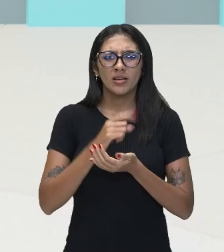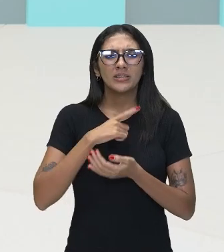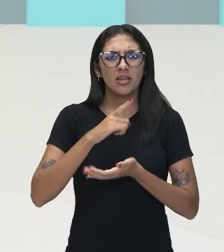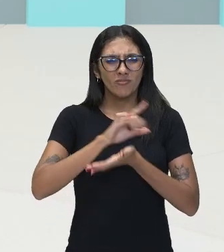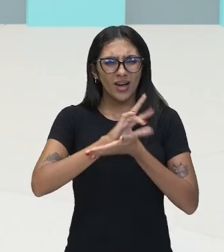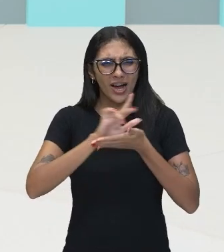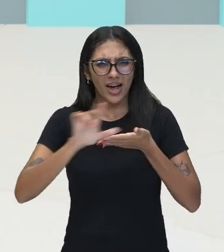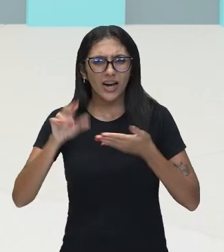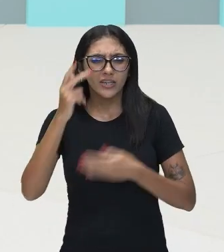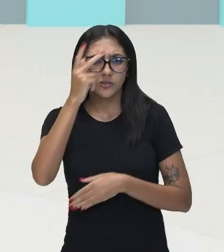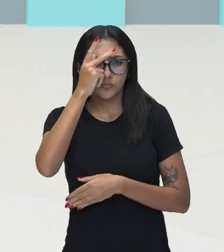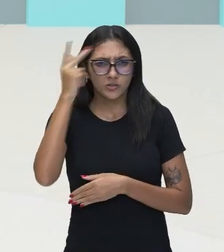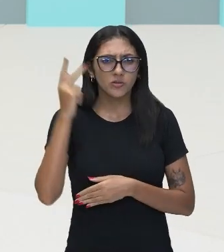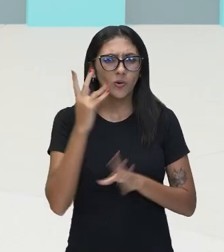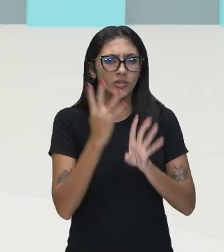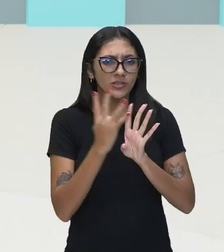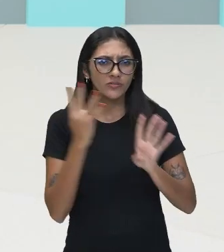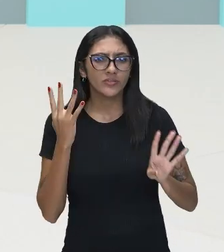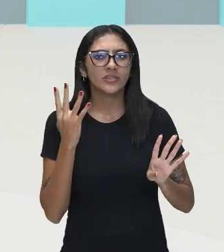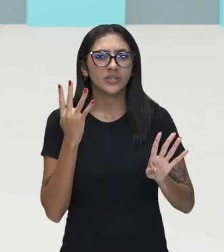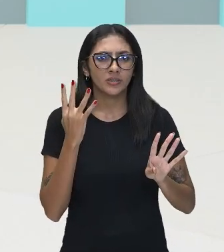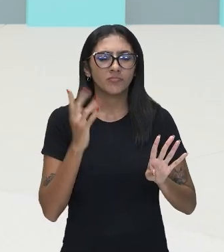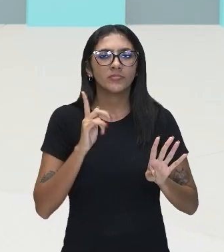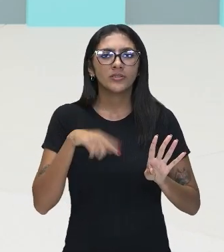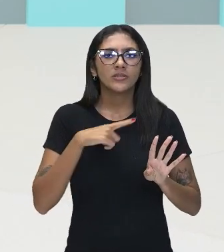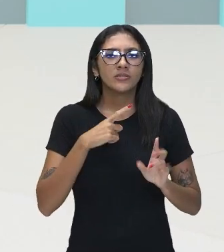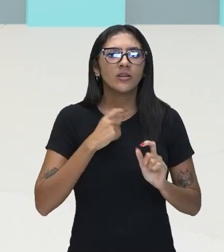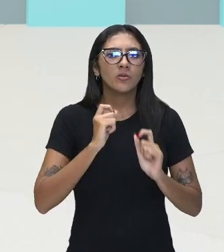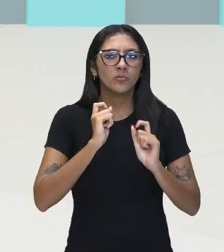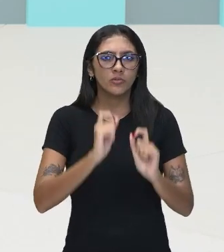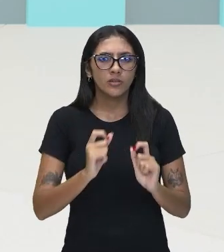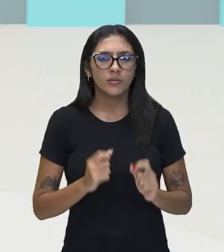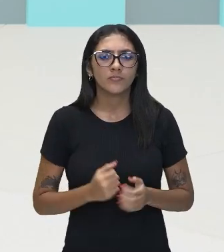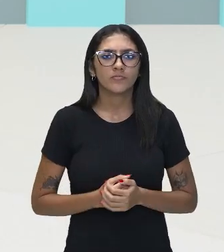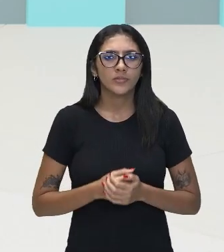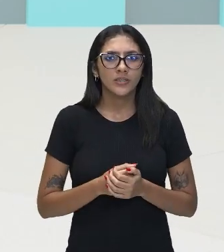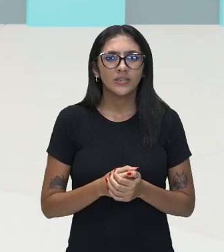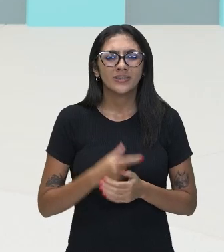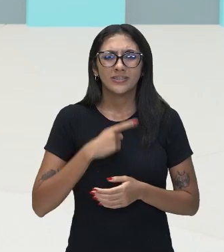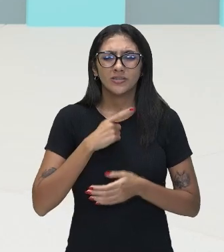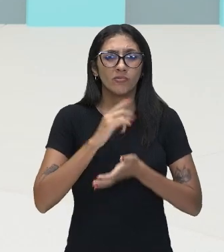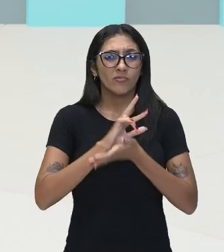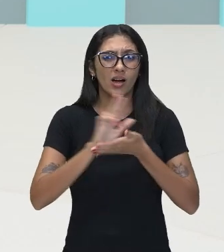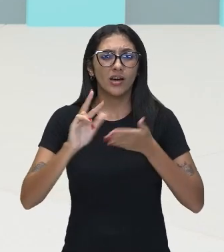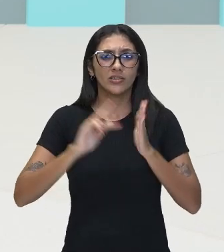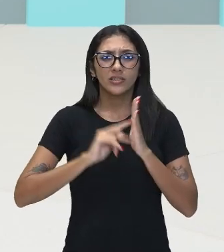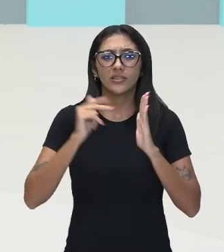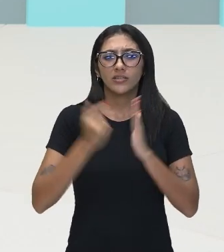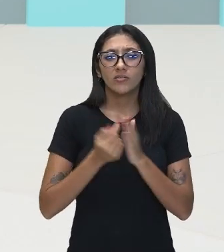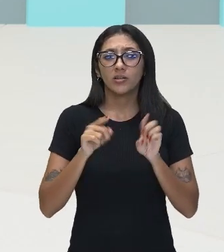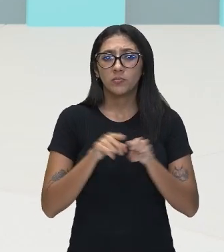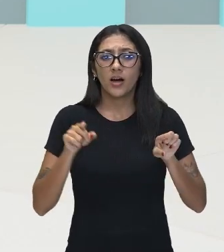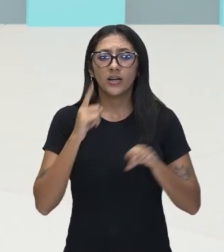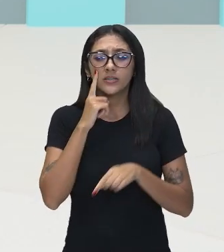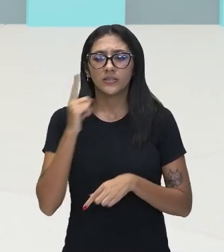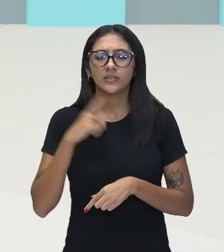verbo chover, o verbo haver, possui 14 significados, mas nesse sentido aí de